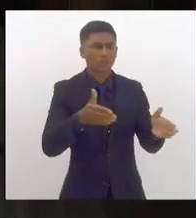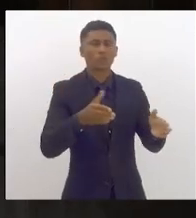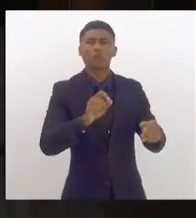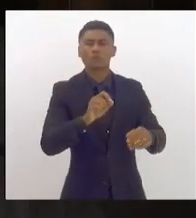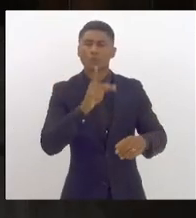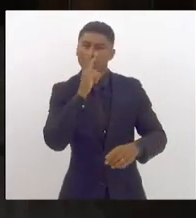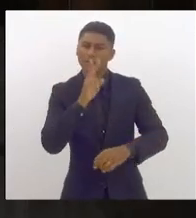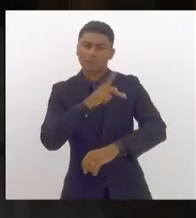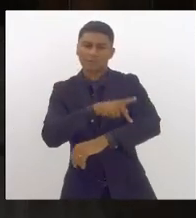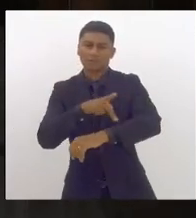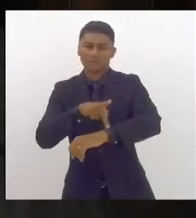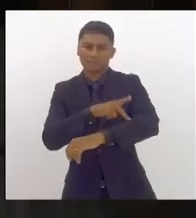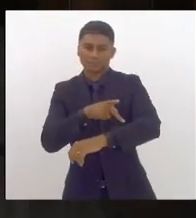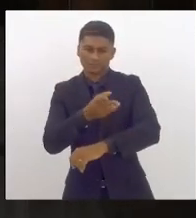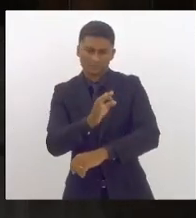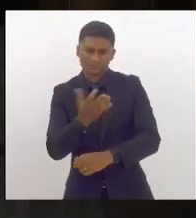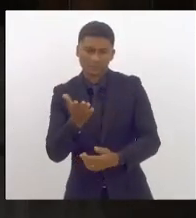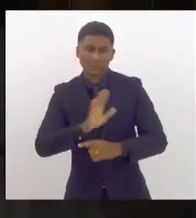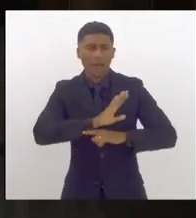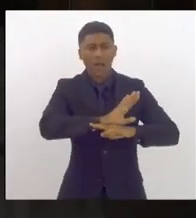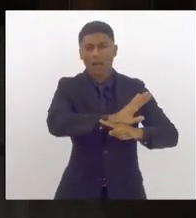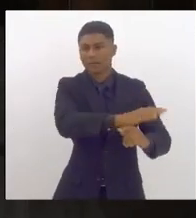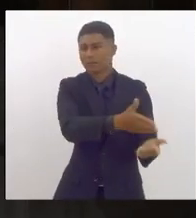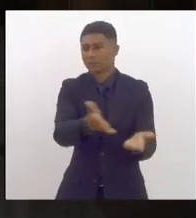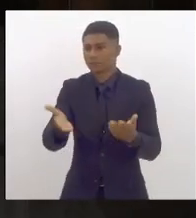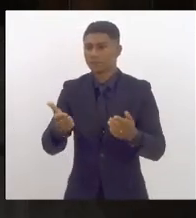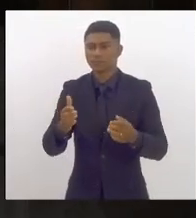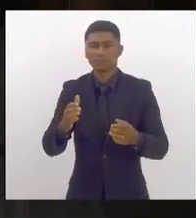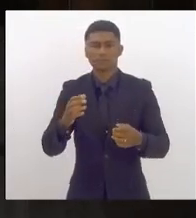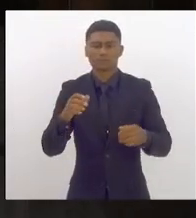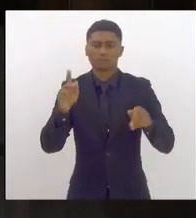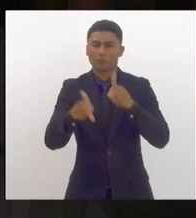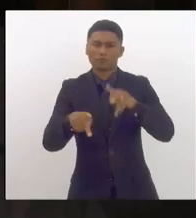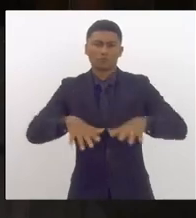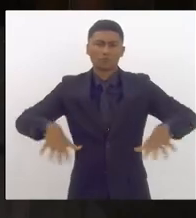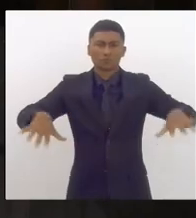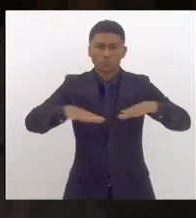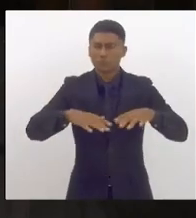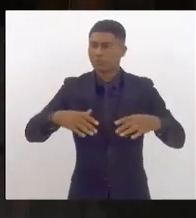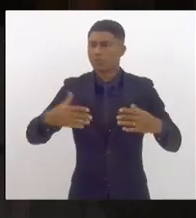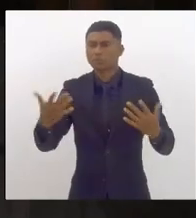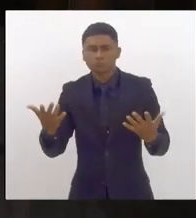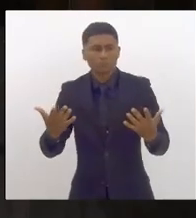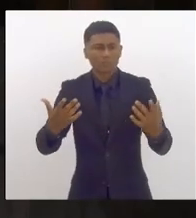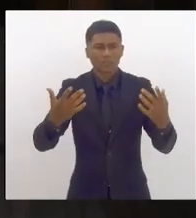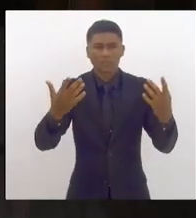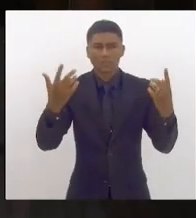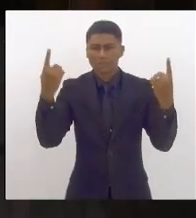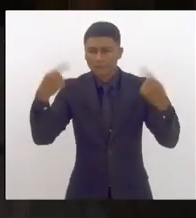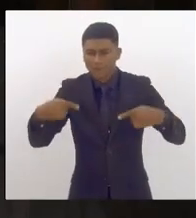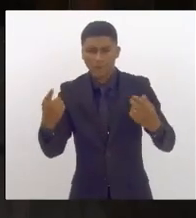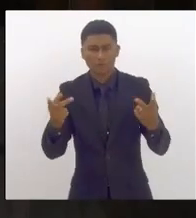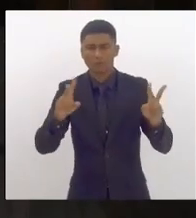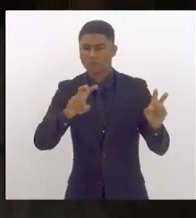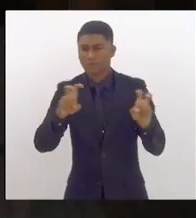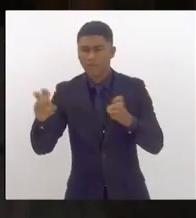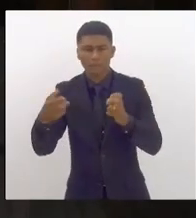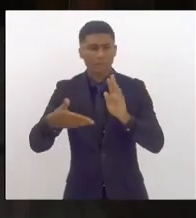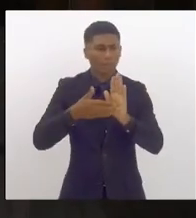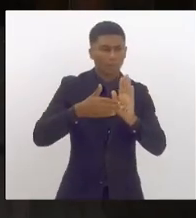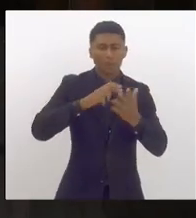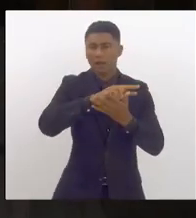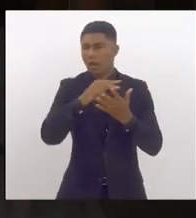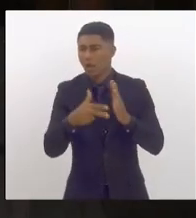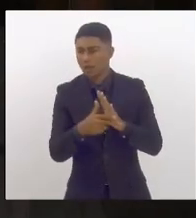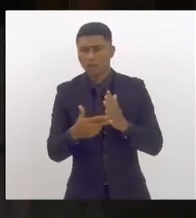para formar a cidadania sobre os temas sobre problemas sobre desafios tudo mais proposta se prepara as os